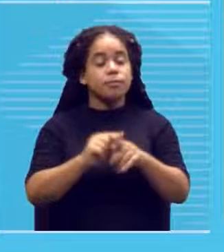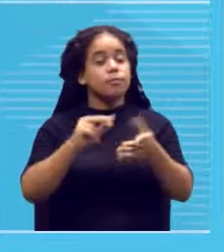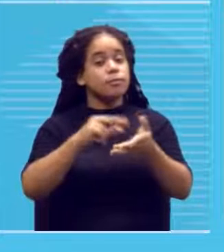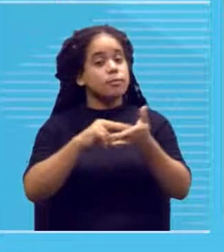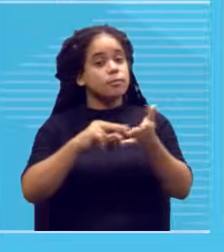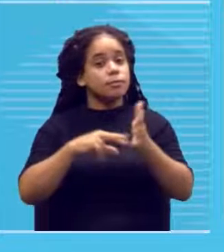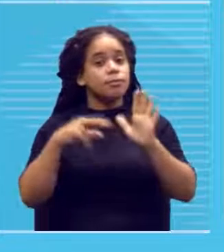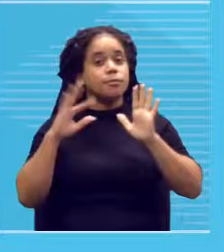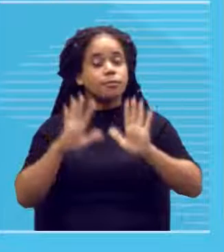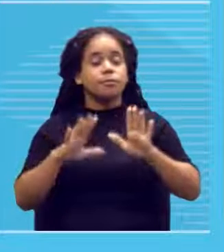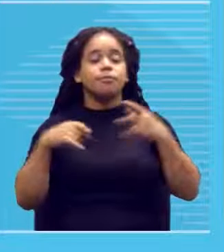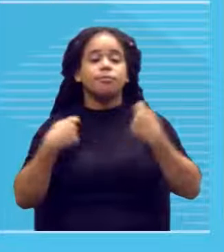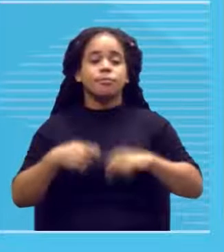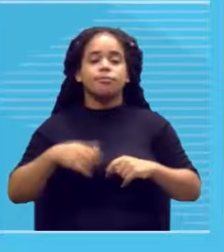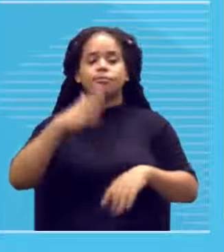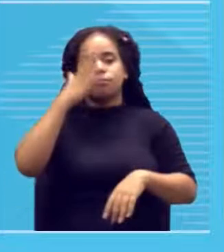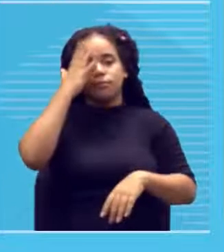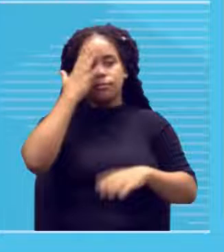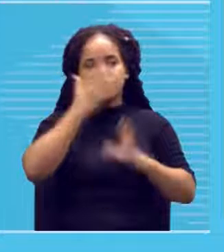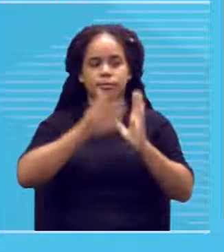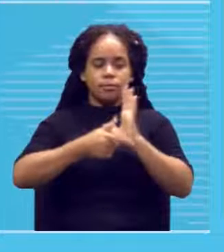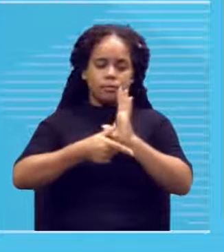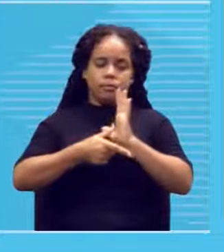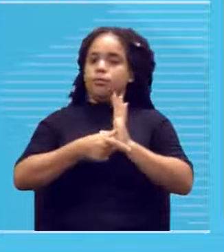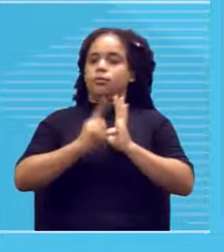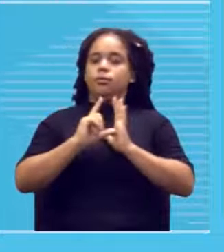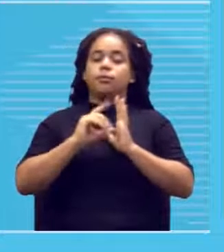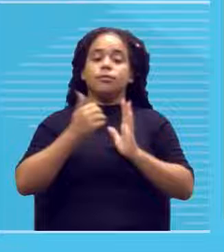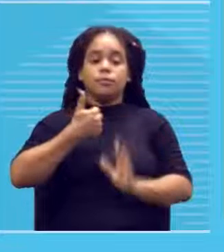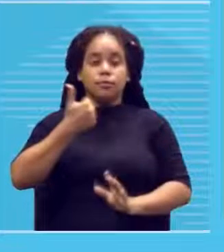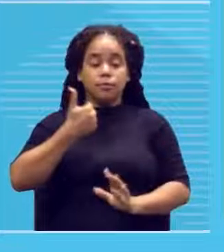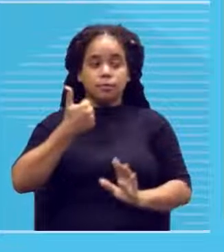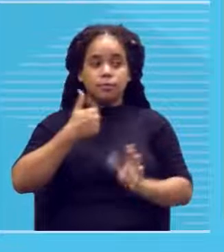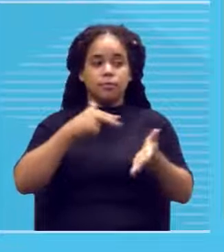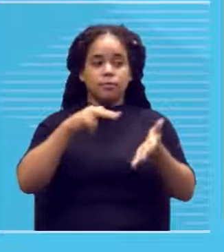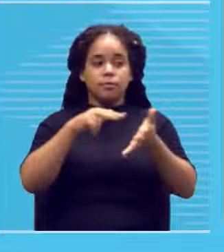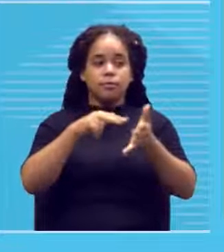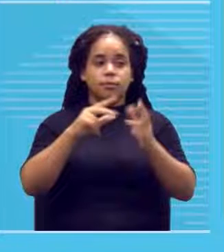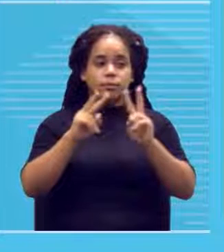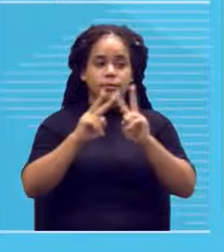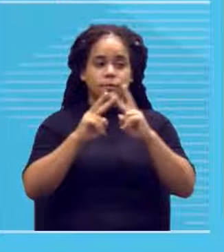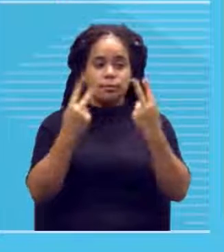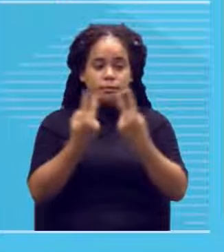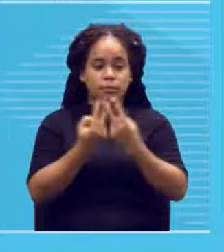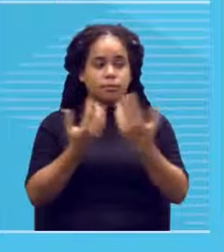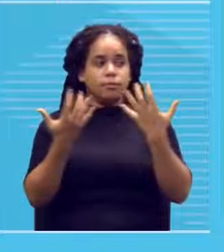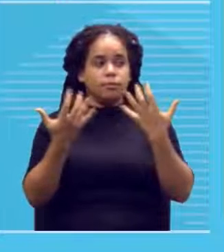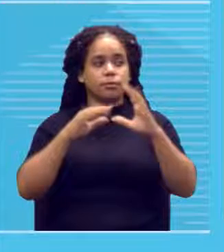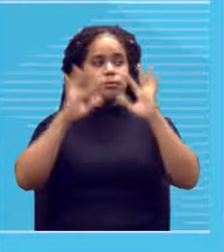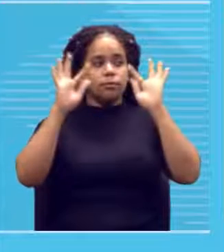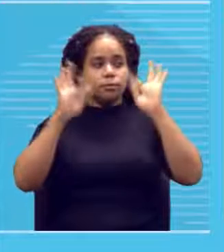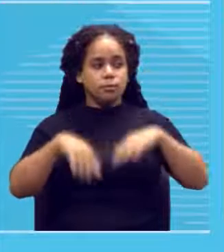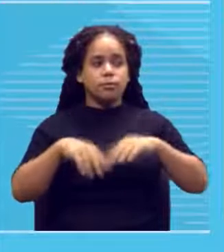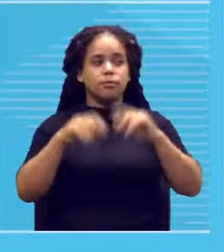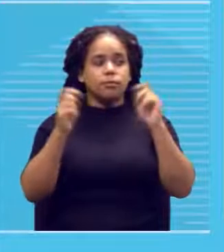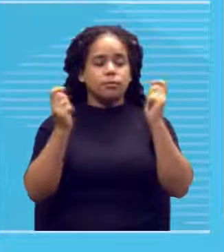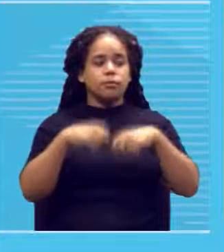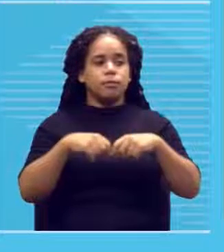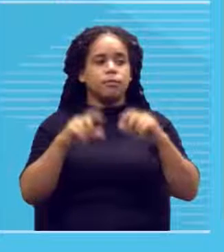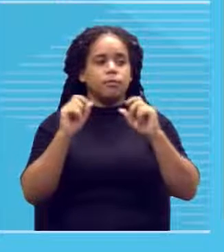de volume primeiro e eu queria terminar né Para a gente finalizar com